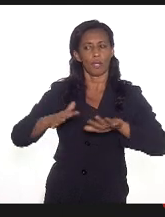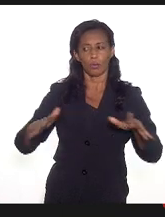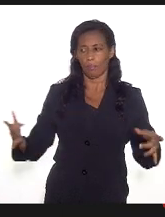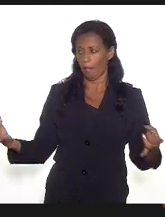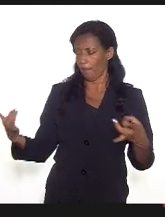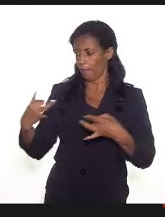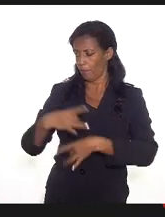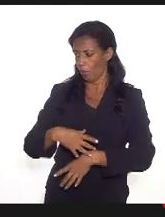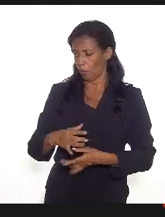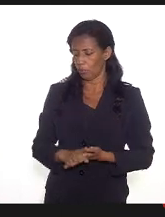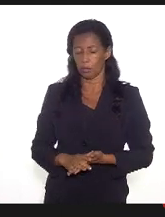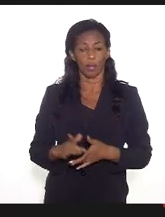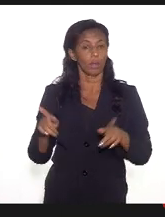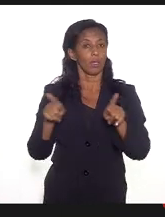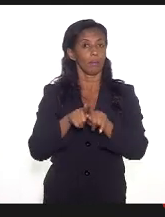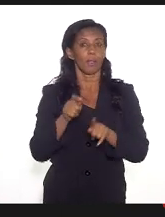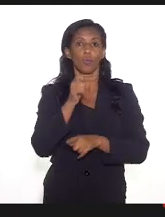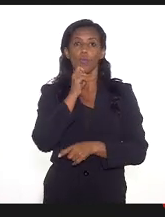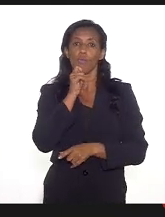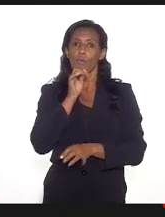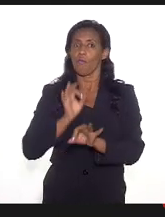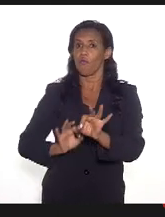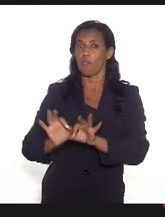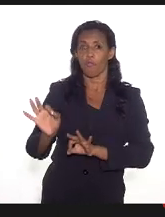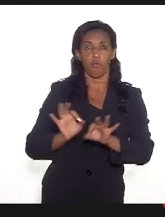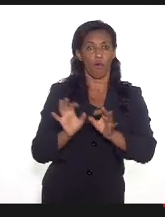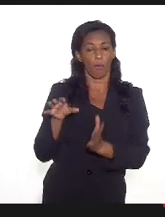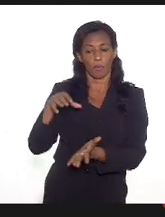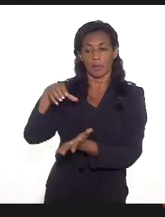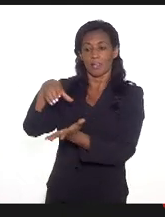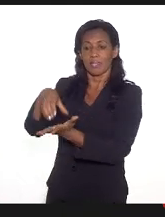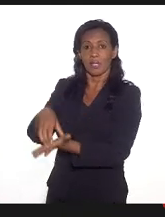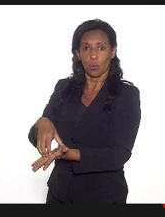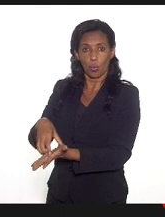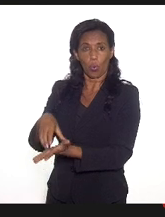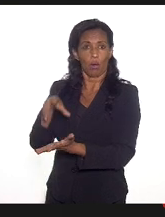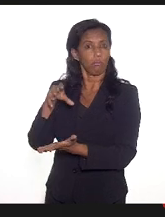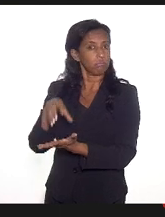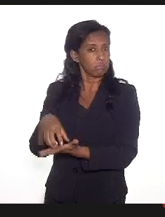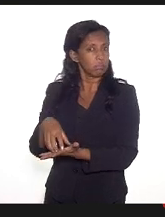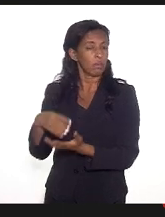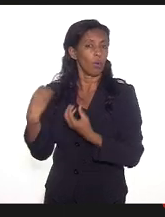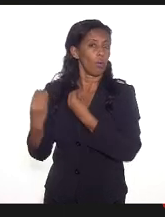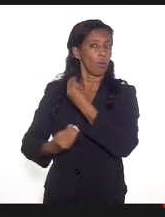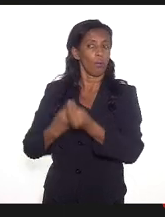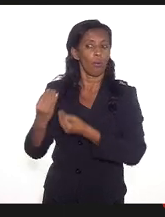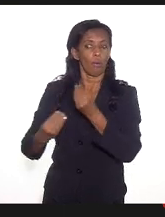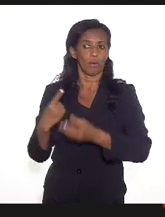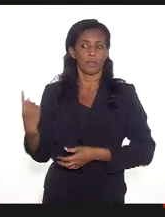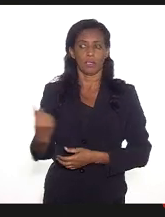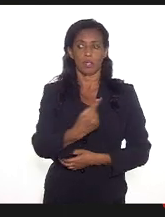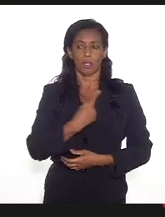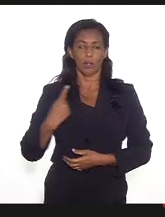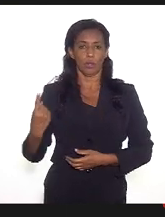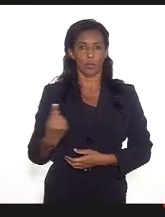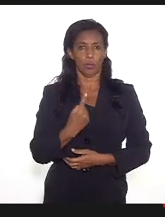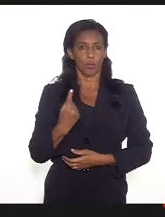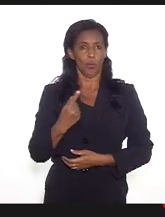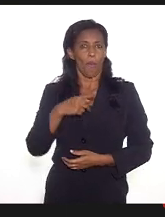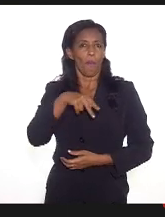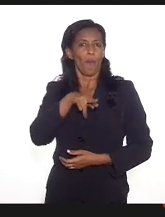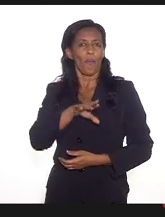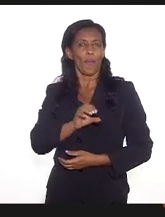tem também a forma como esses setores vão ser considerados na nossa matriz de insumo